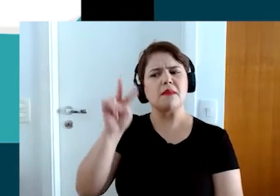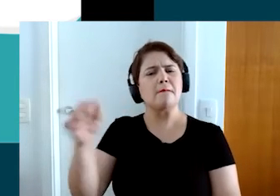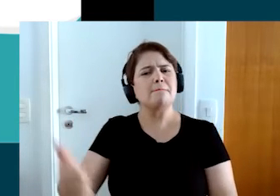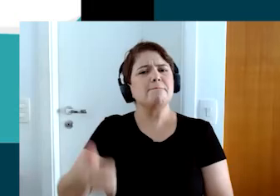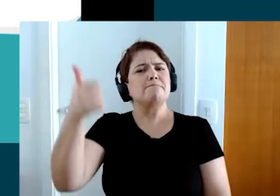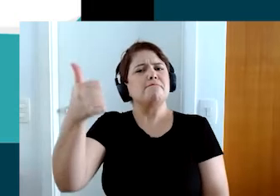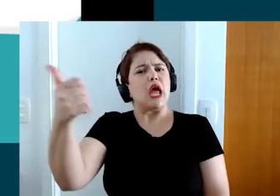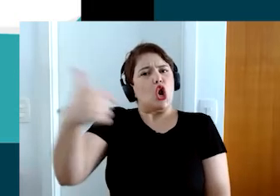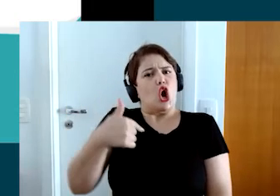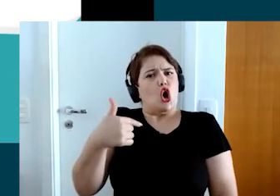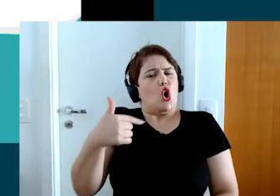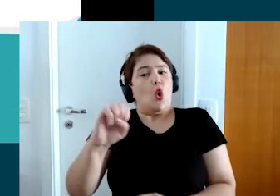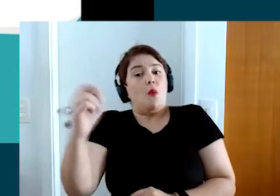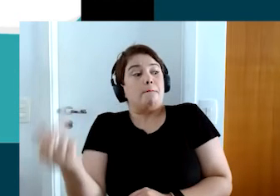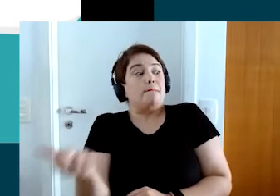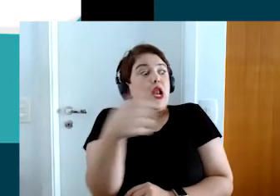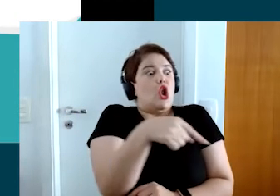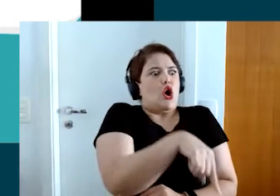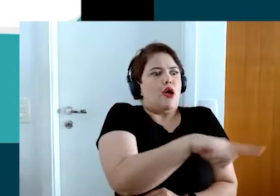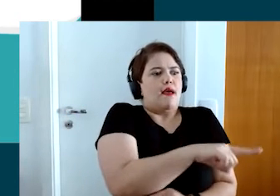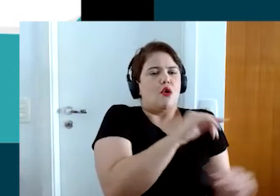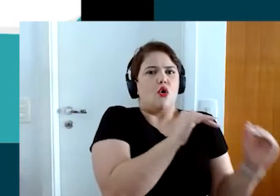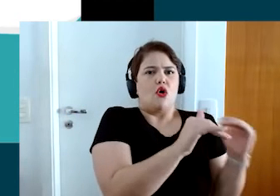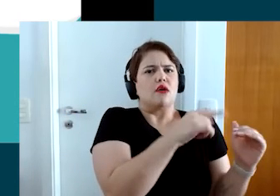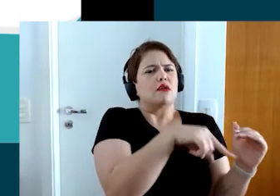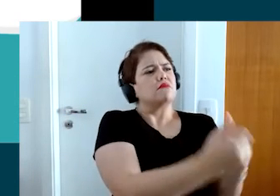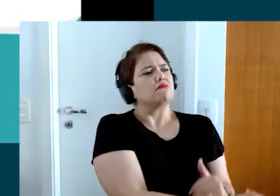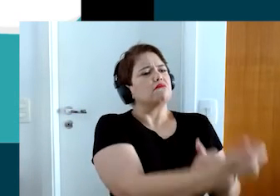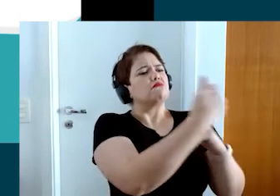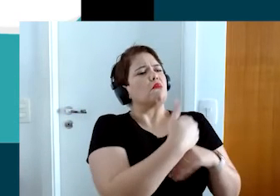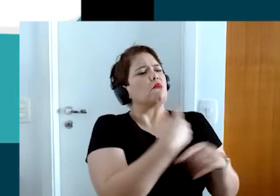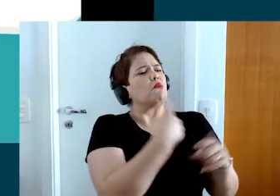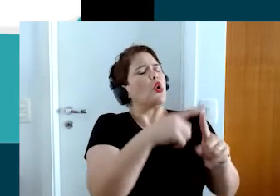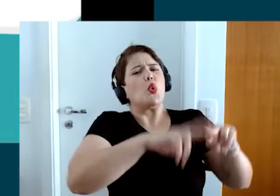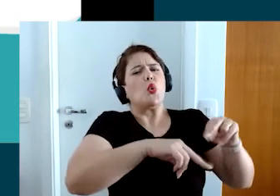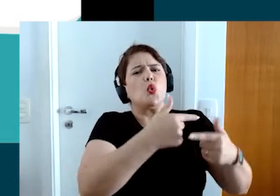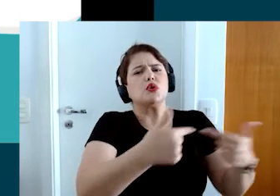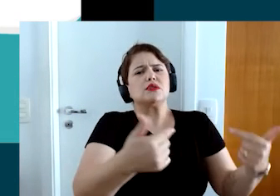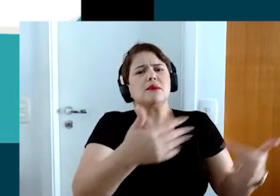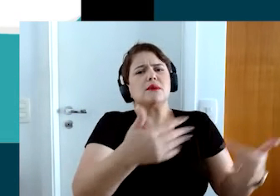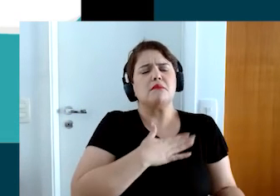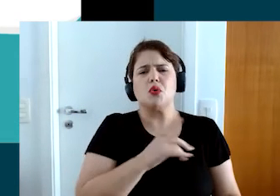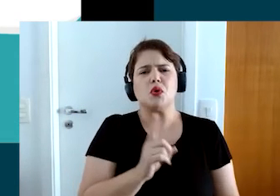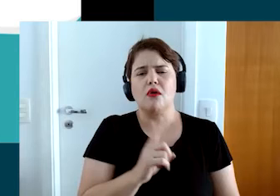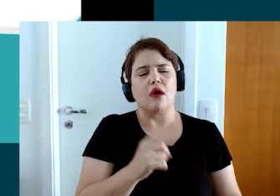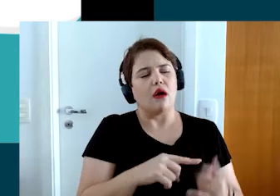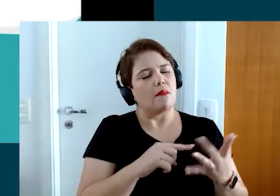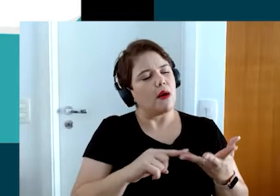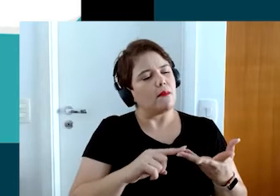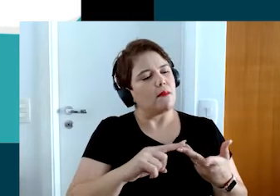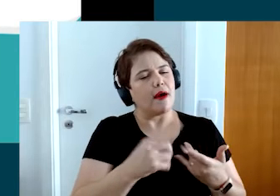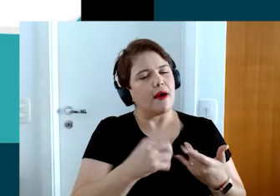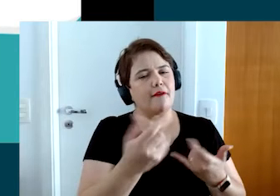meu concorrente. Ou perguntar para o usuário do concorrente, né, por que ele não utiliza meu produto. E aí, com base nessas informações, eu também consigo